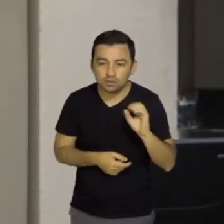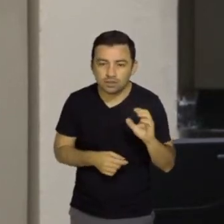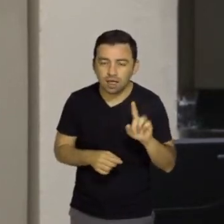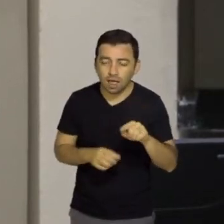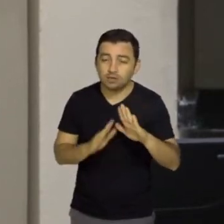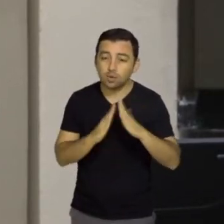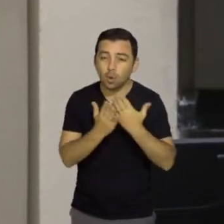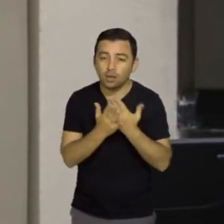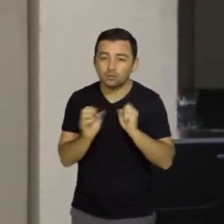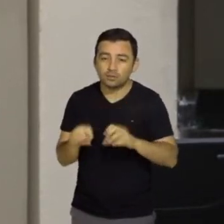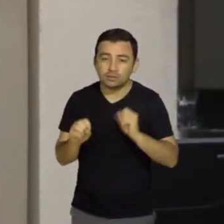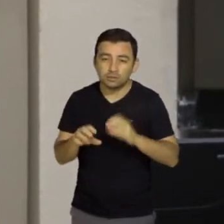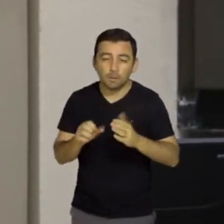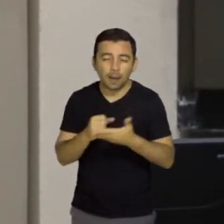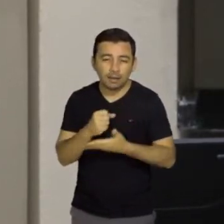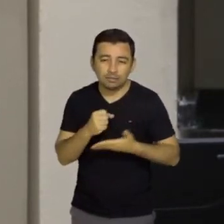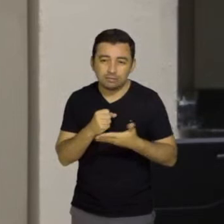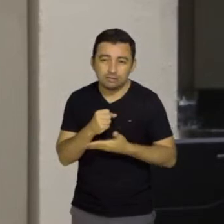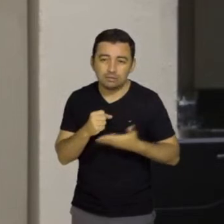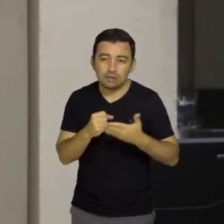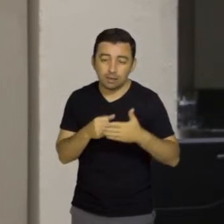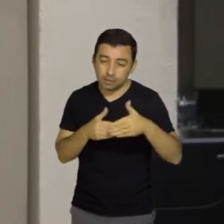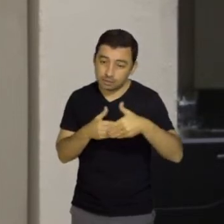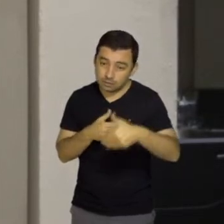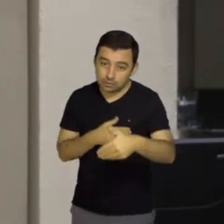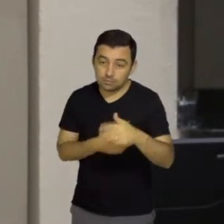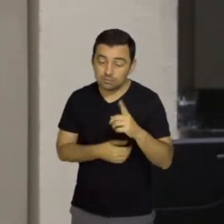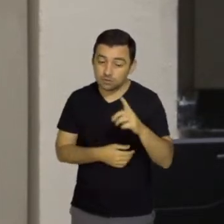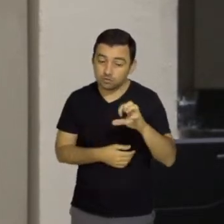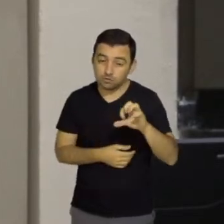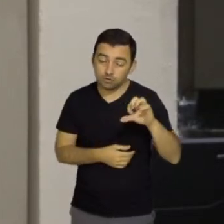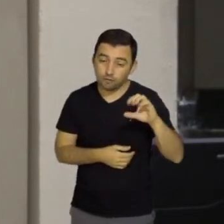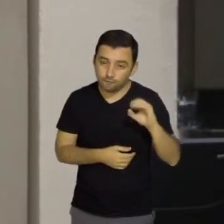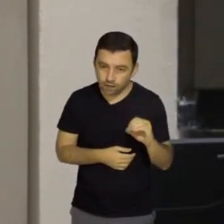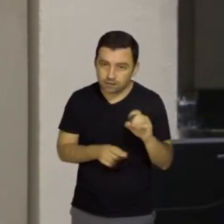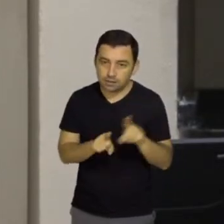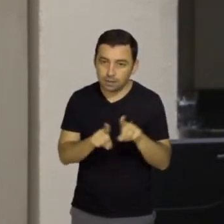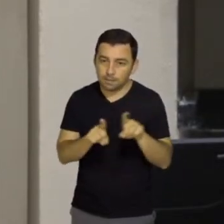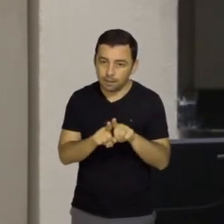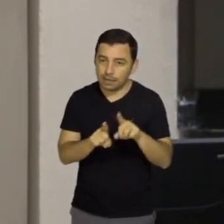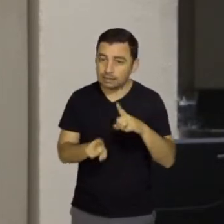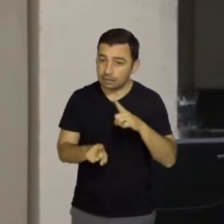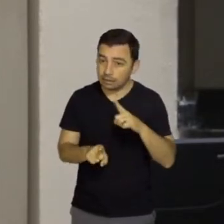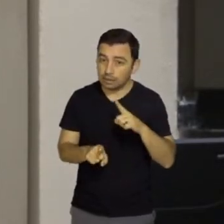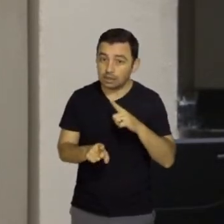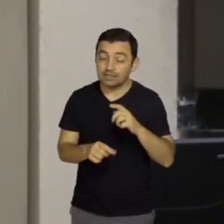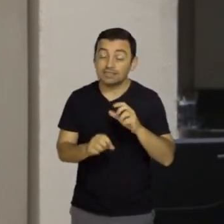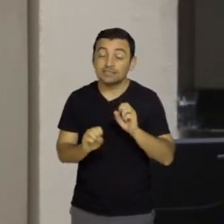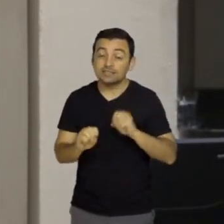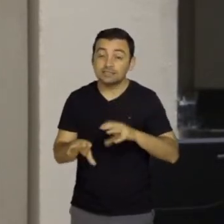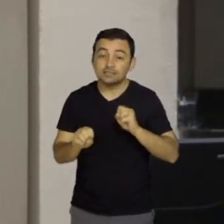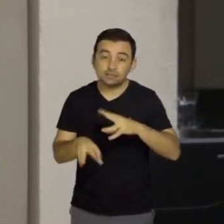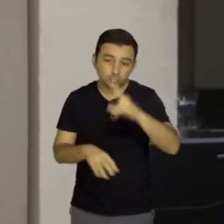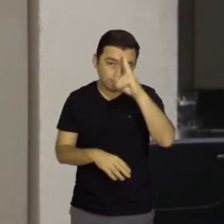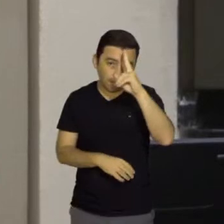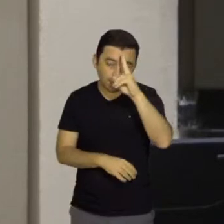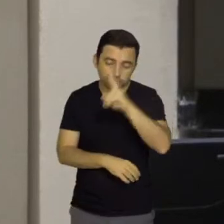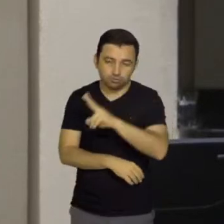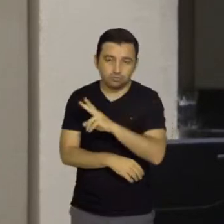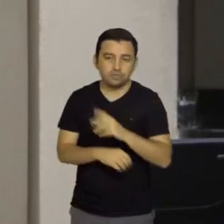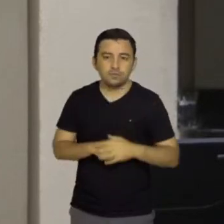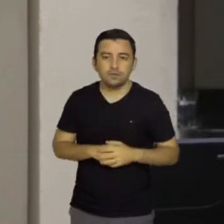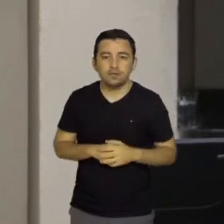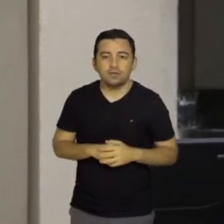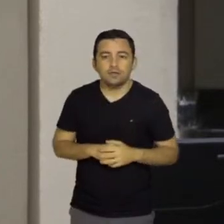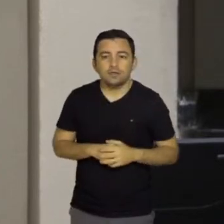de educação básica, que a partir de 1990 também passou a contar com o ensino médio.